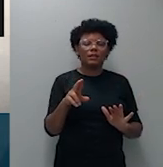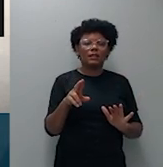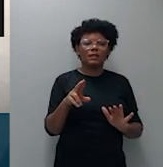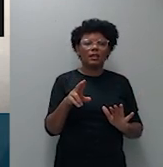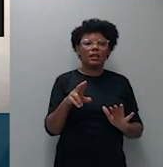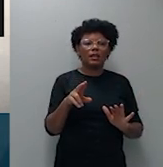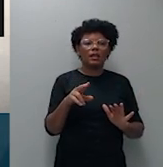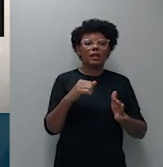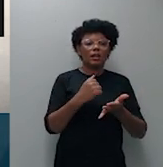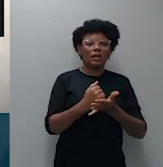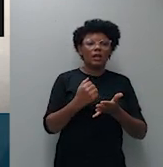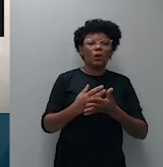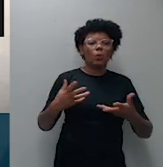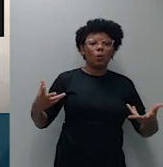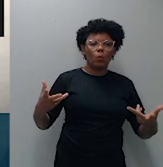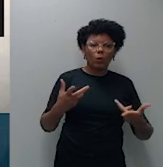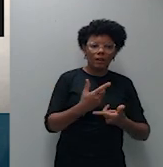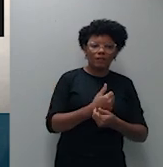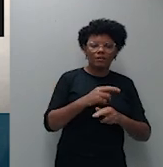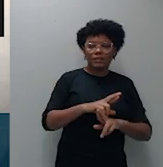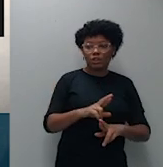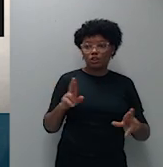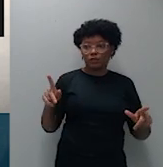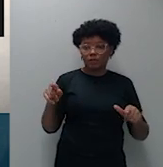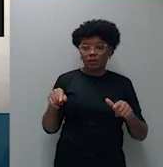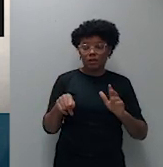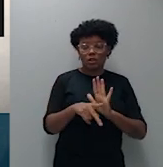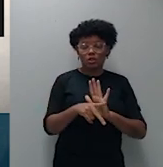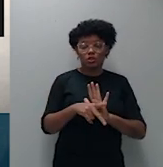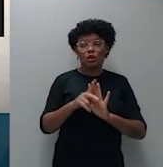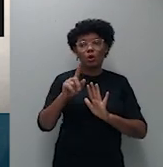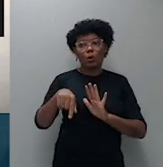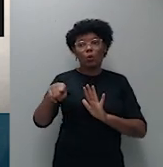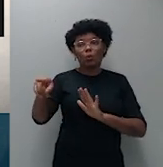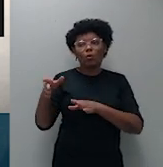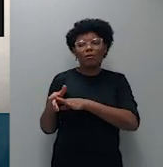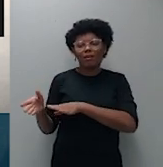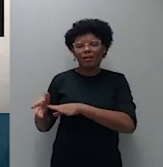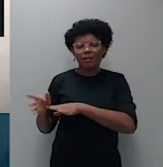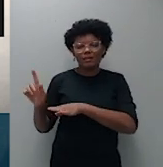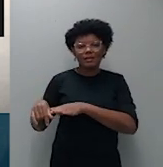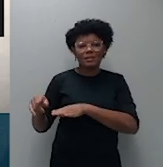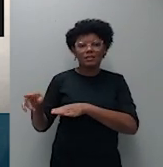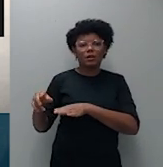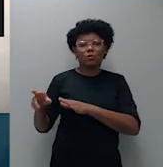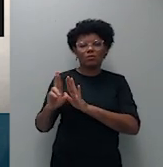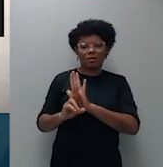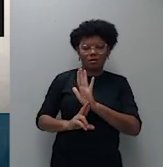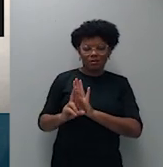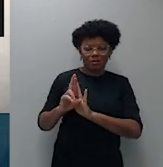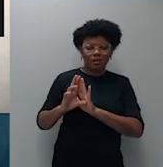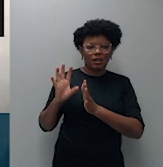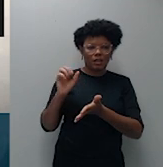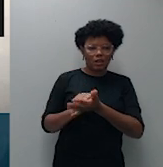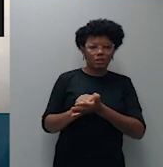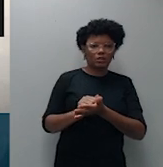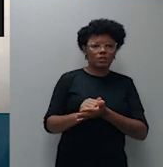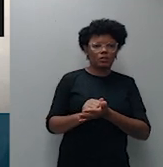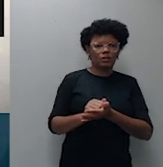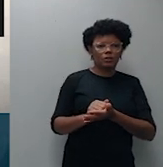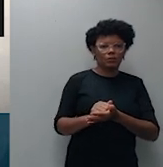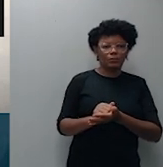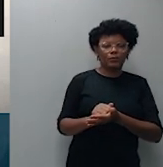registro imobiliário qualificação da diferente proprietário em consonância com a orientação normativa registral